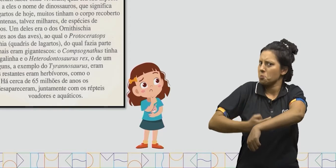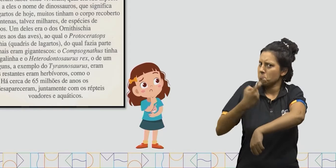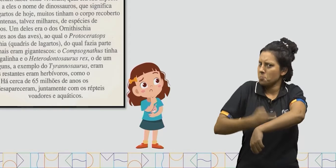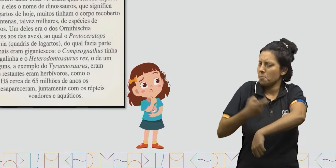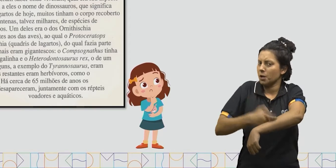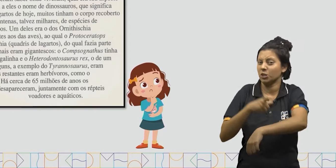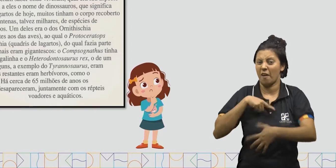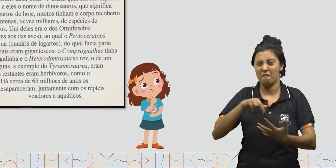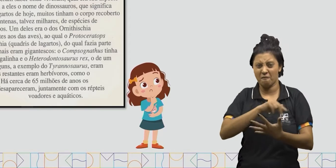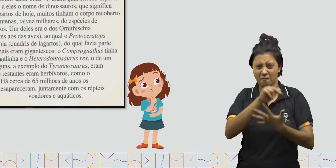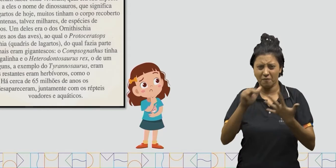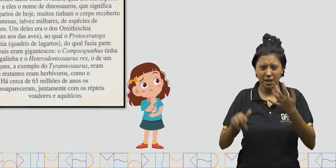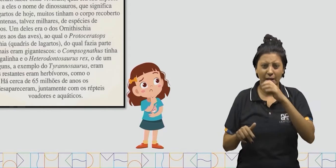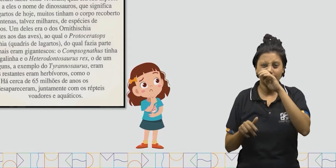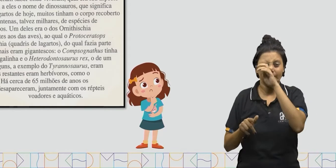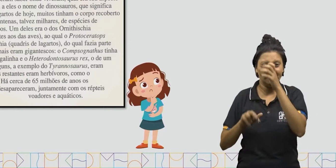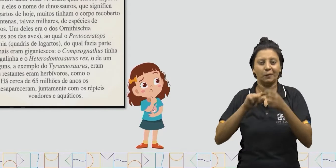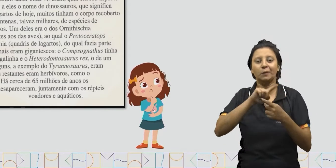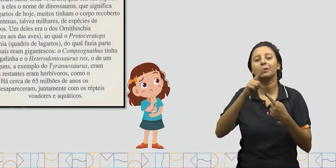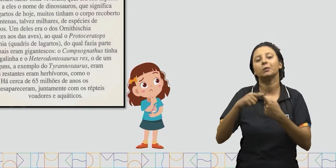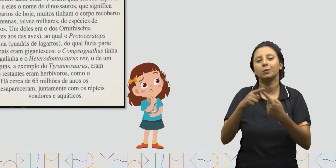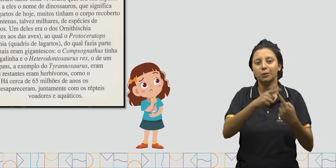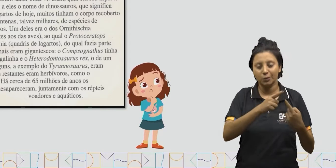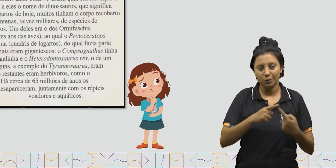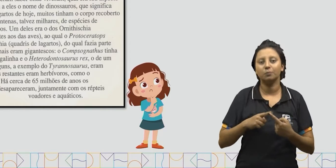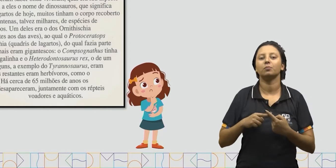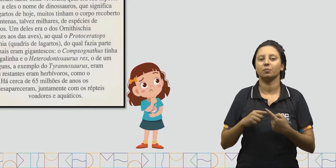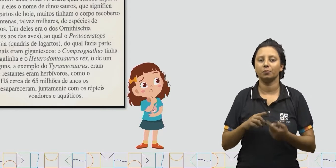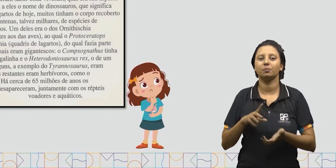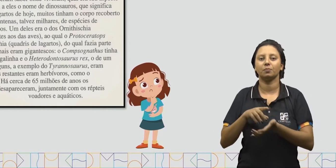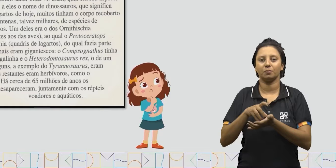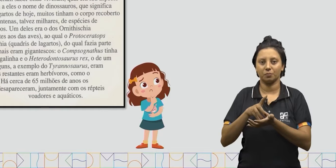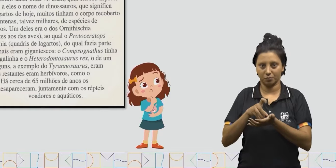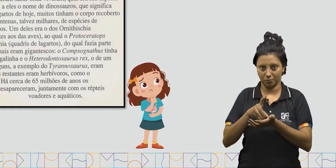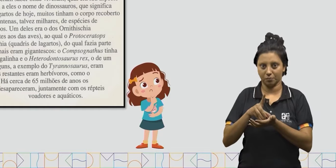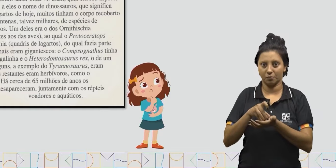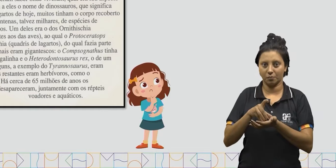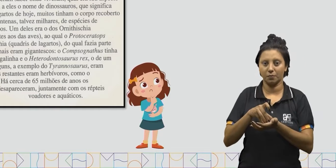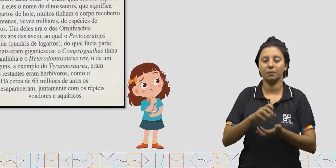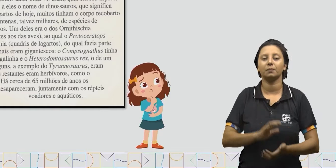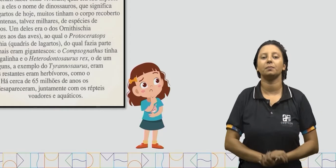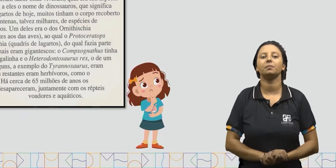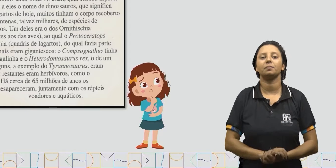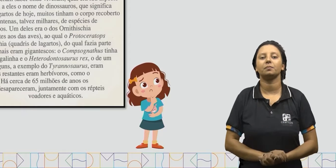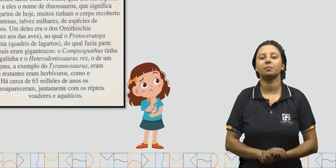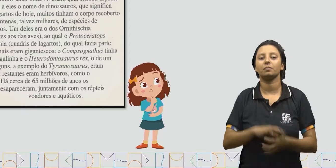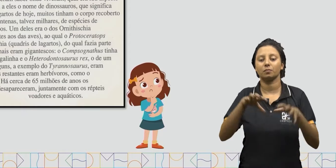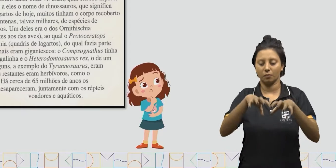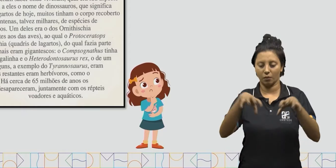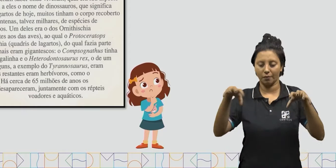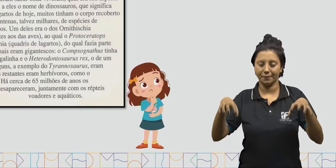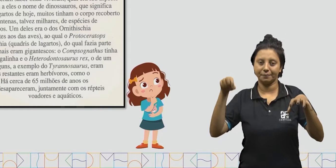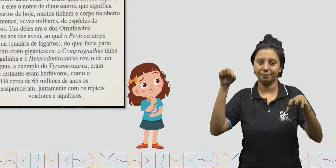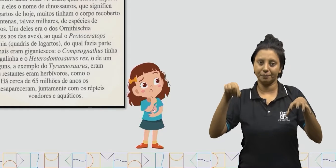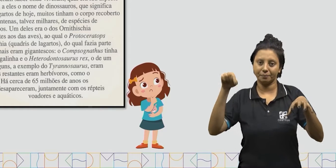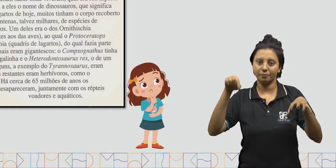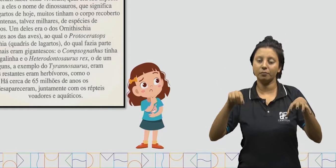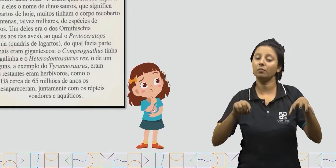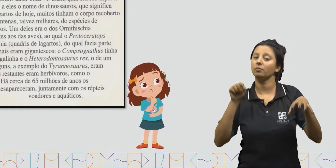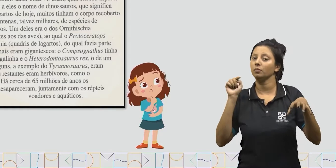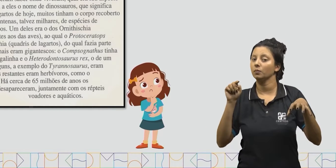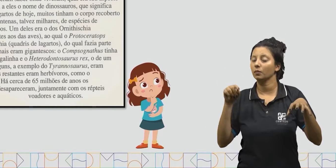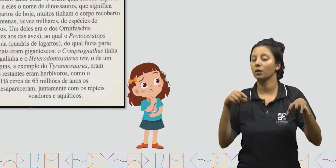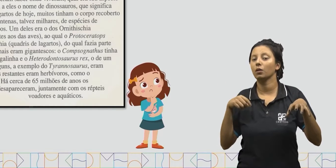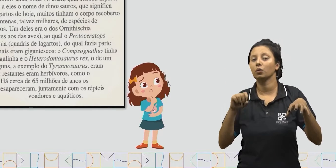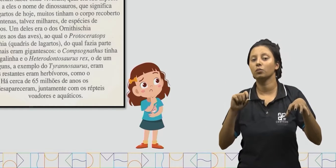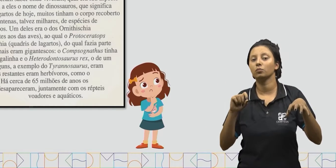centenas, talvez milhares de espécies de dinossauros, divididas em dois grupos. Um deles era